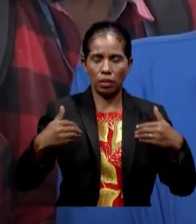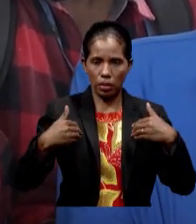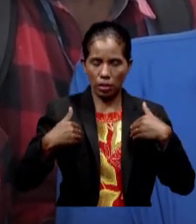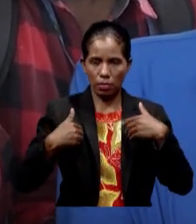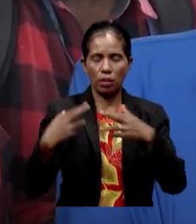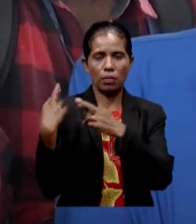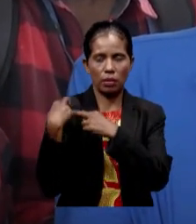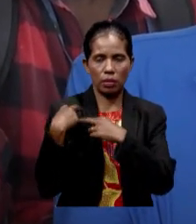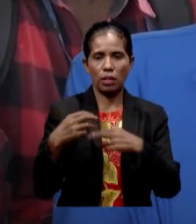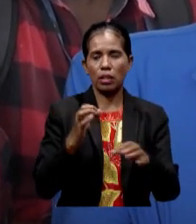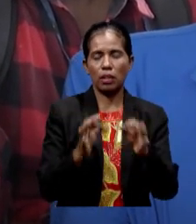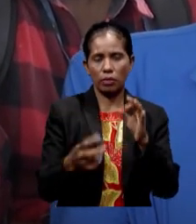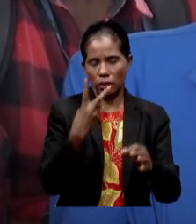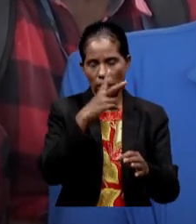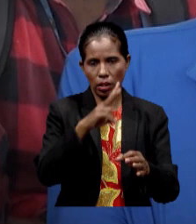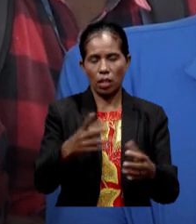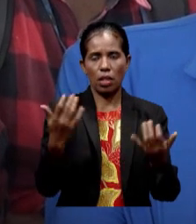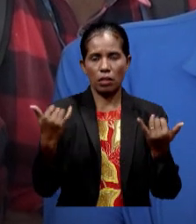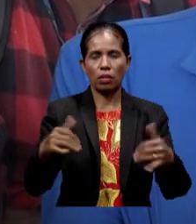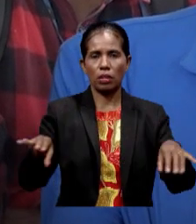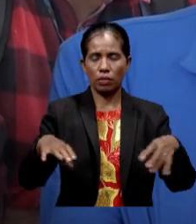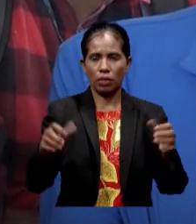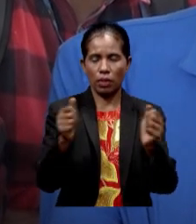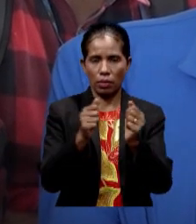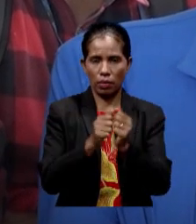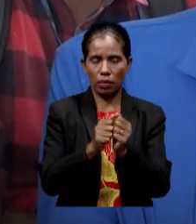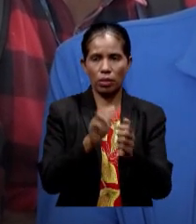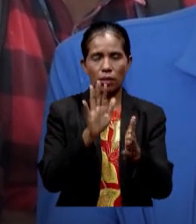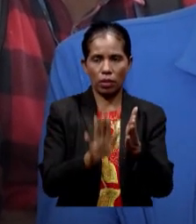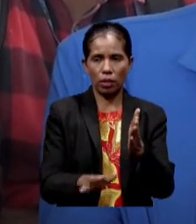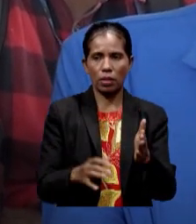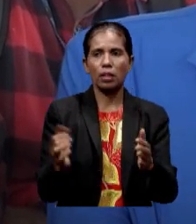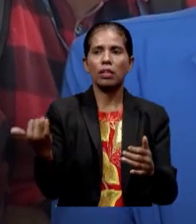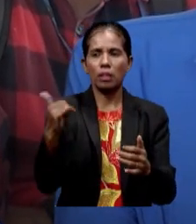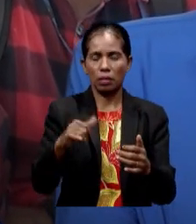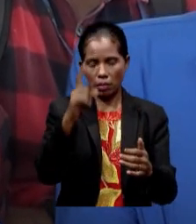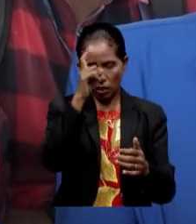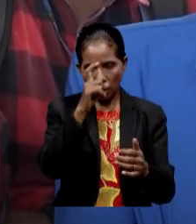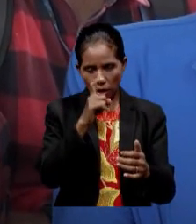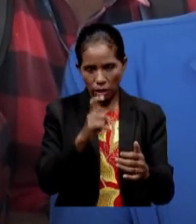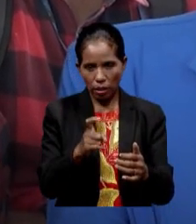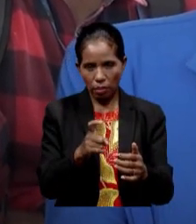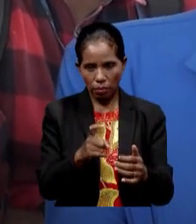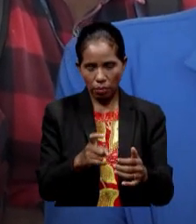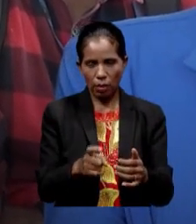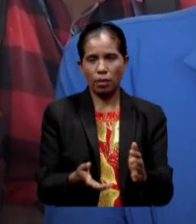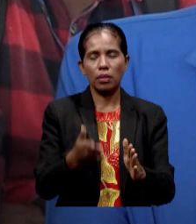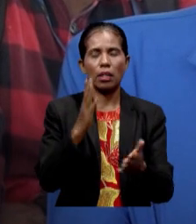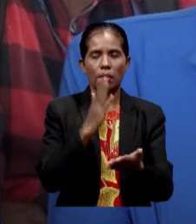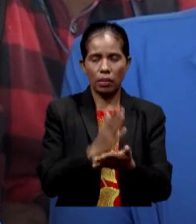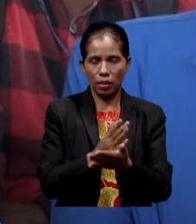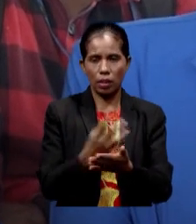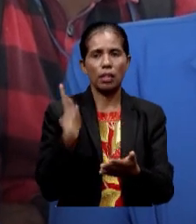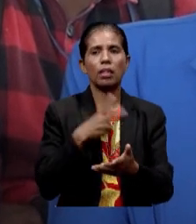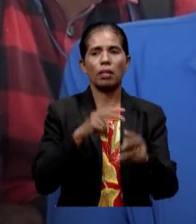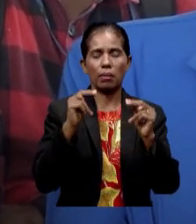se te vou ser a haré e a comando agora halo reforma portanto ser nevema que idade avançado ser reforma na e te precisa desenvolver ser nevema